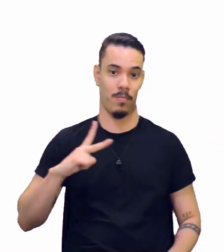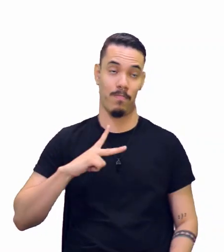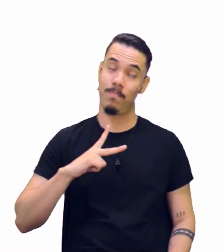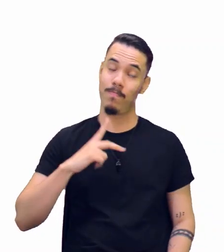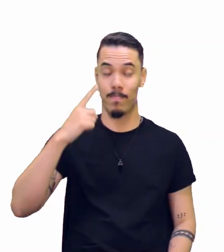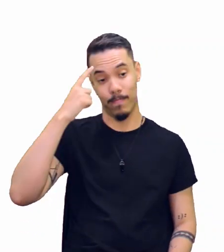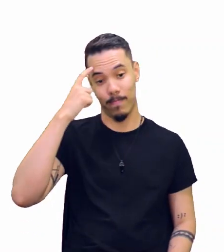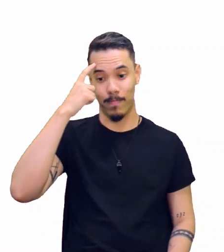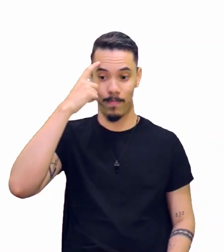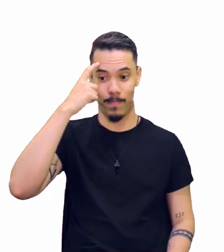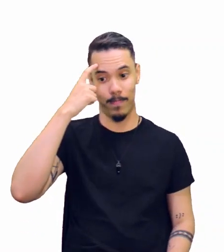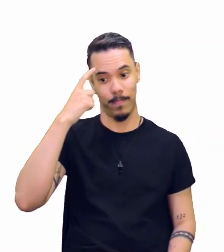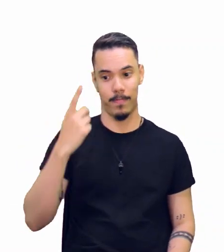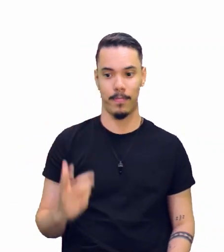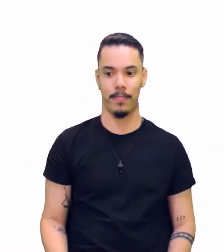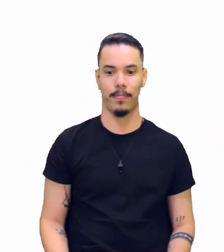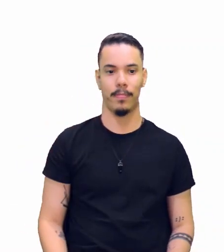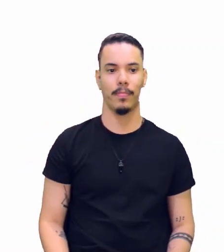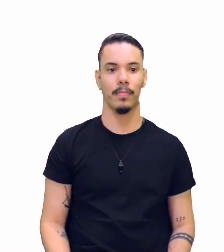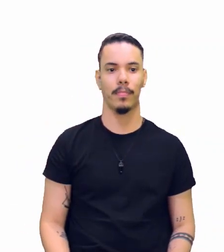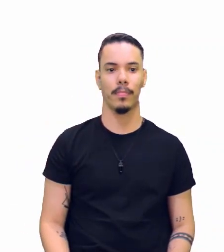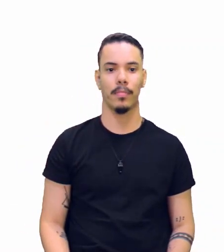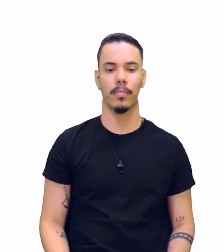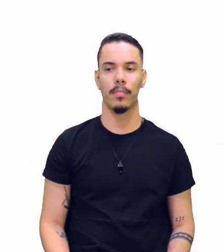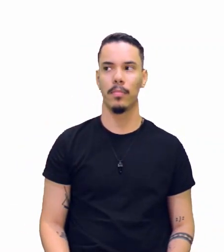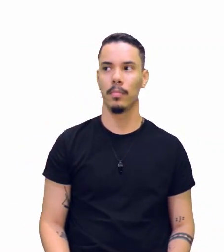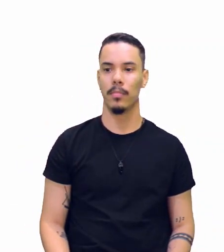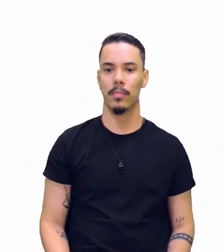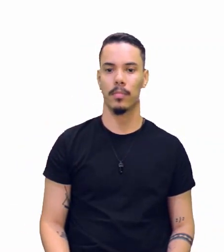eu fico pensando assim, mas olha só. If public